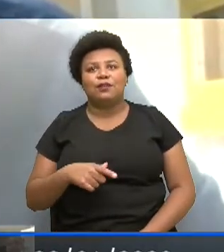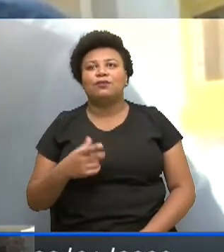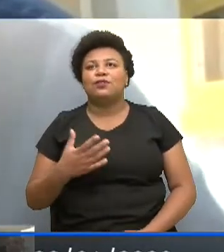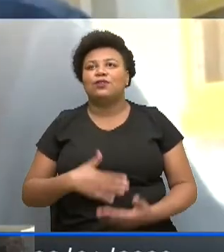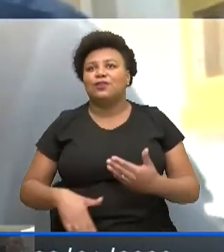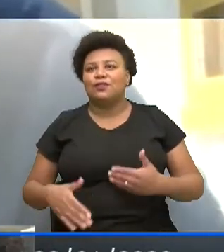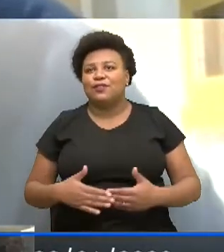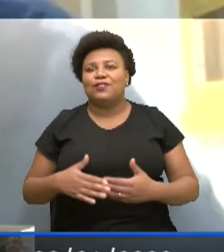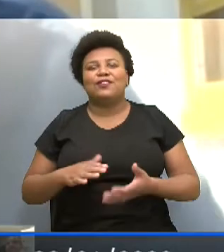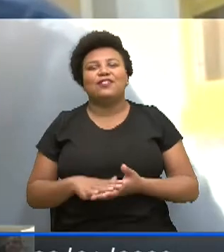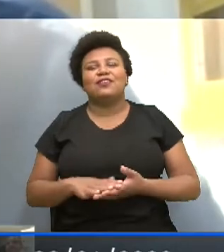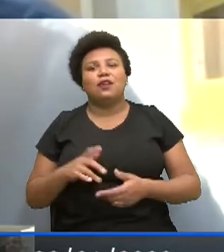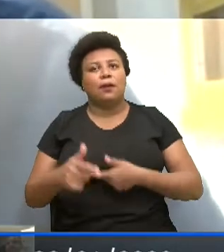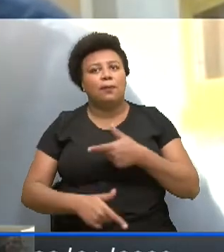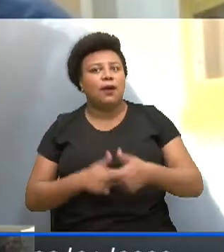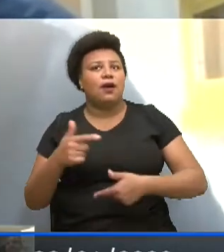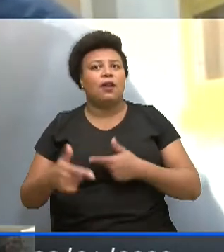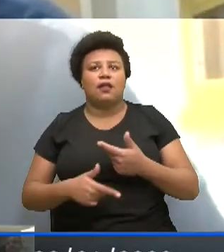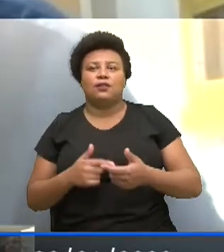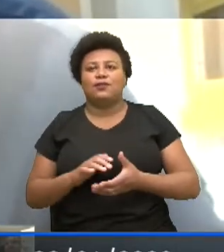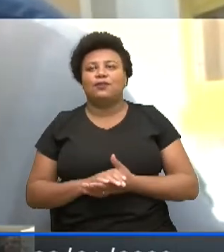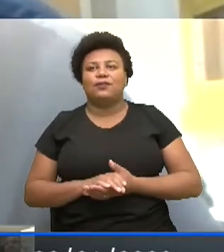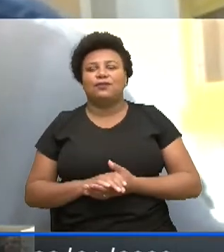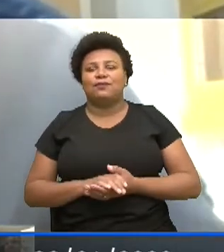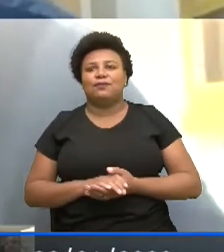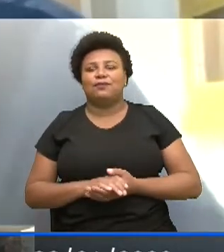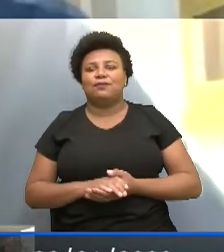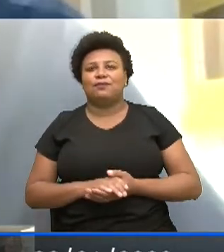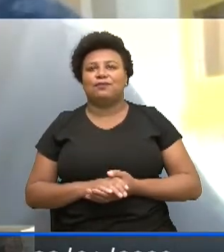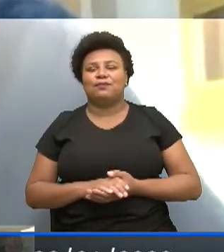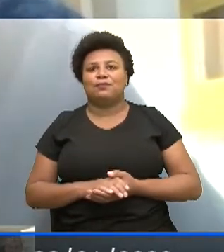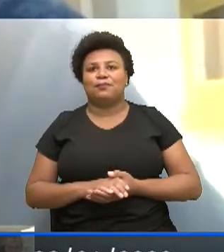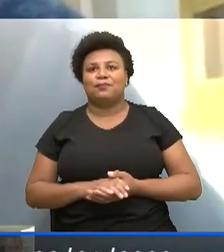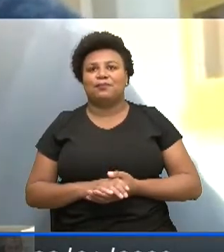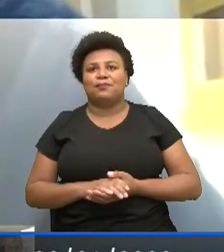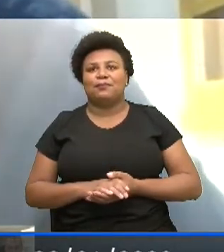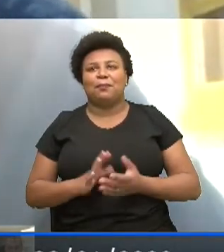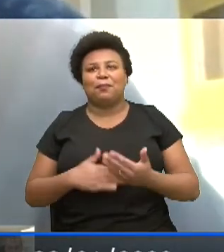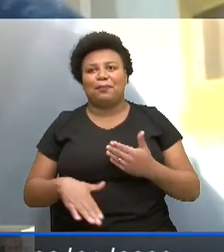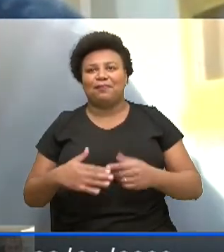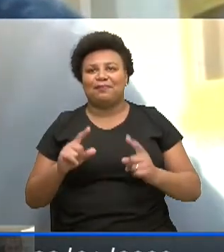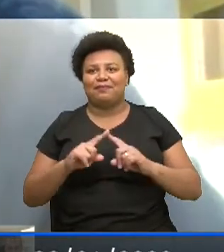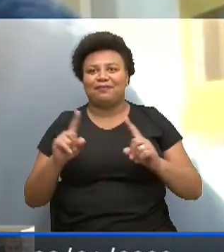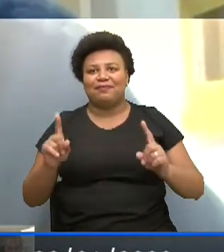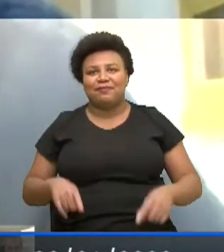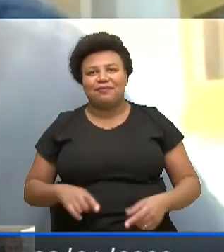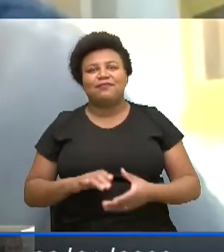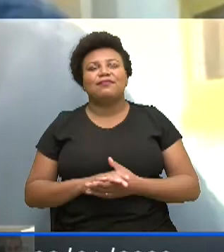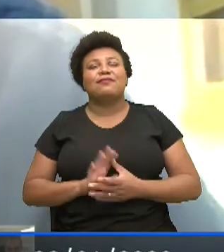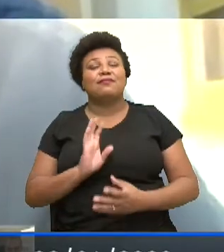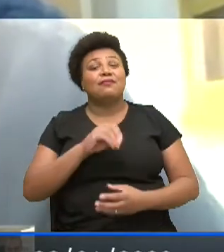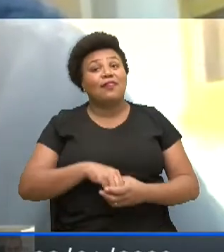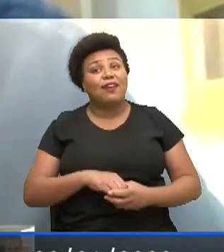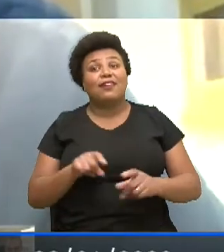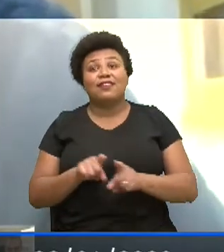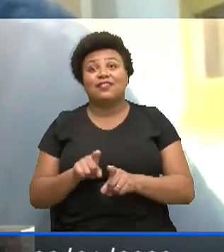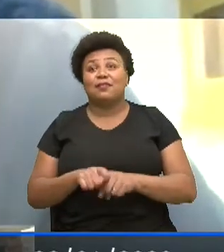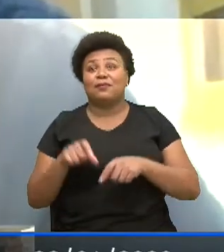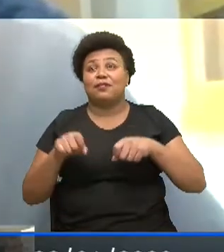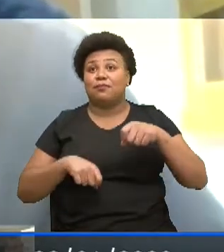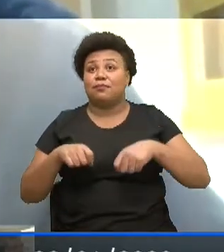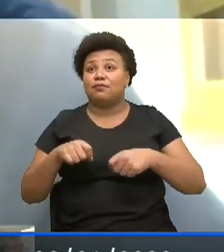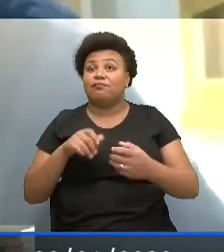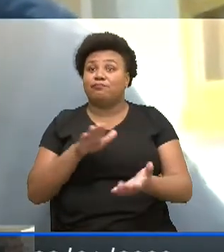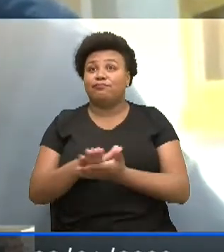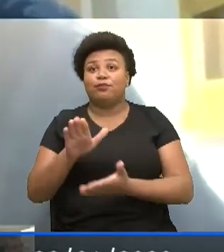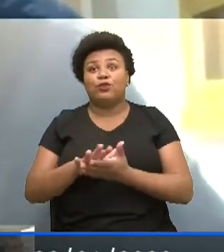estamos trabalhando o máximo para defender nossos colaboradores, não só internos, mas também produtores de leite e